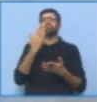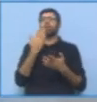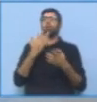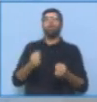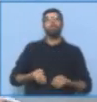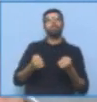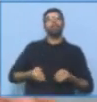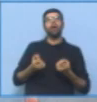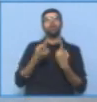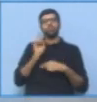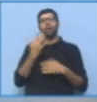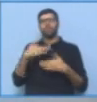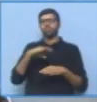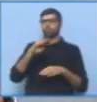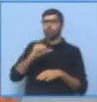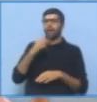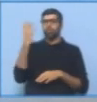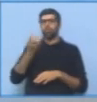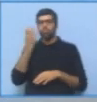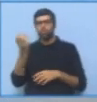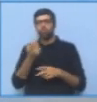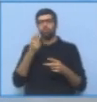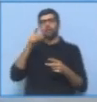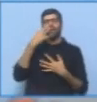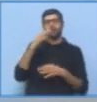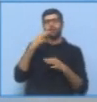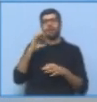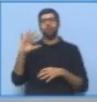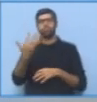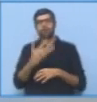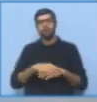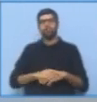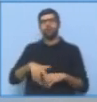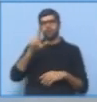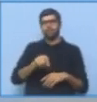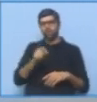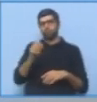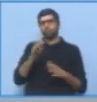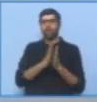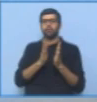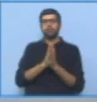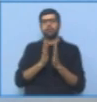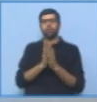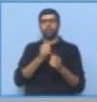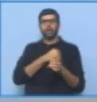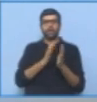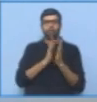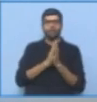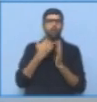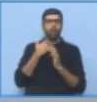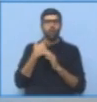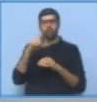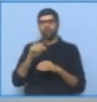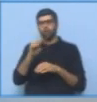para fazer, mas lugares onde a cultura, onde a própria natureza, onde o próprio espaço religioso, uma capela, um espaço de